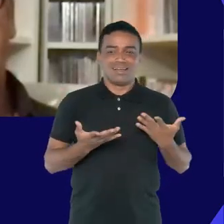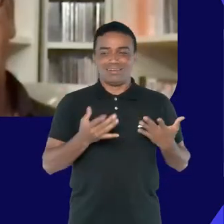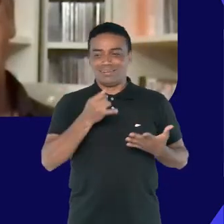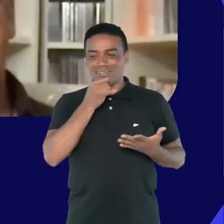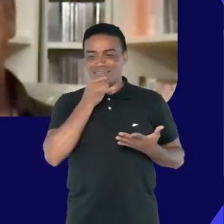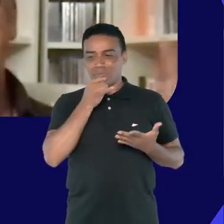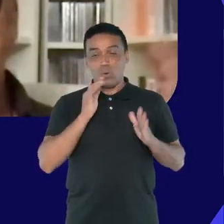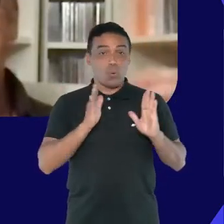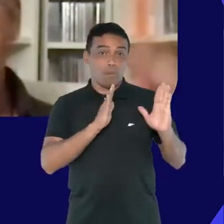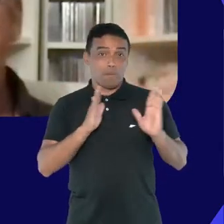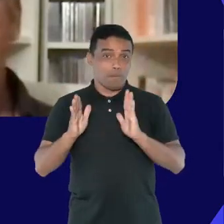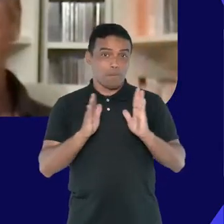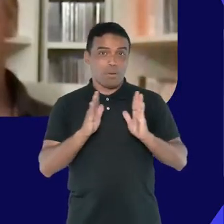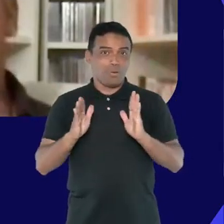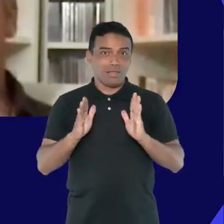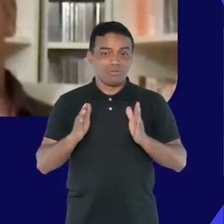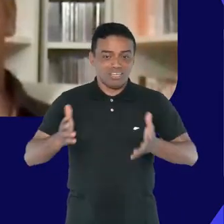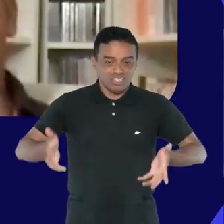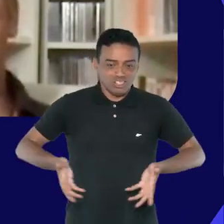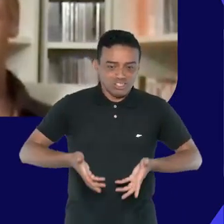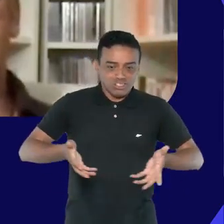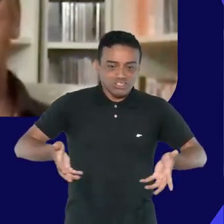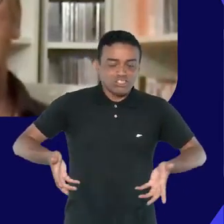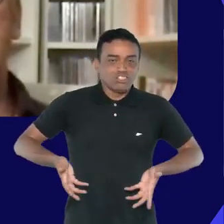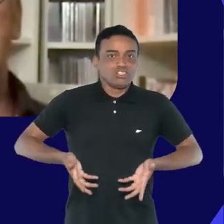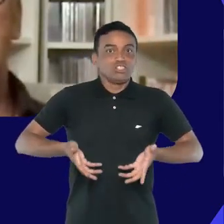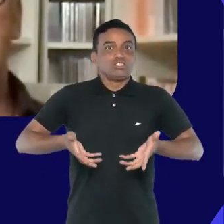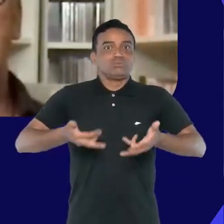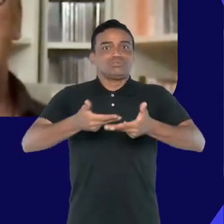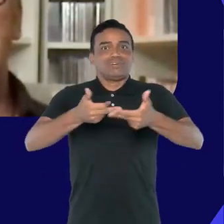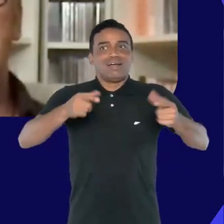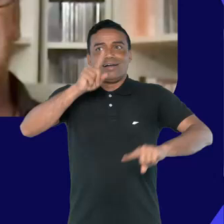uma época de estímulos,